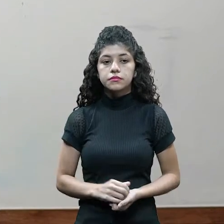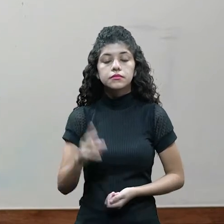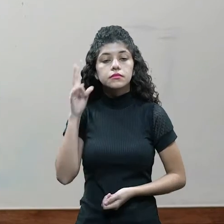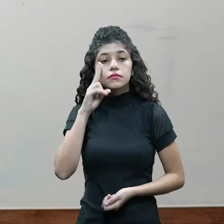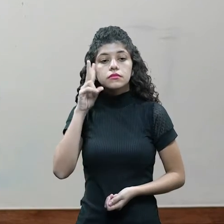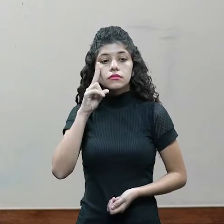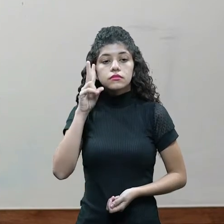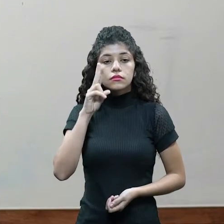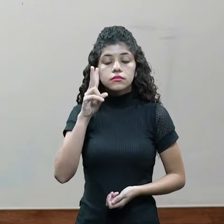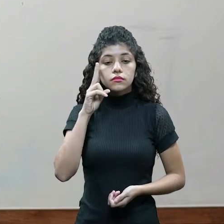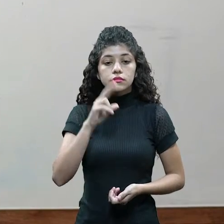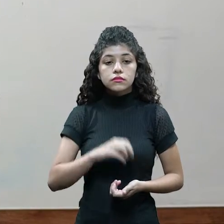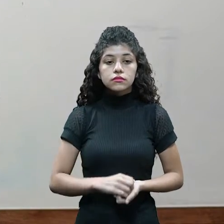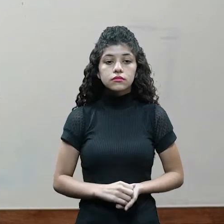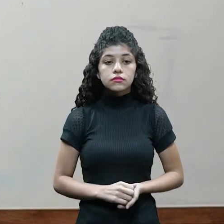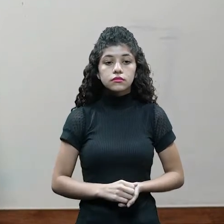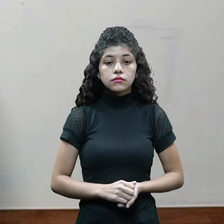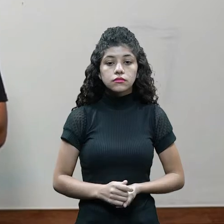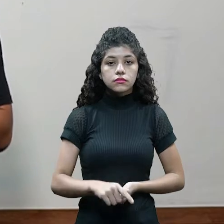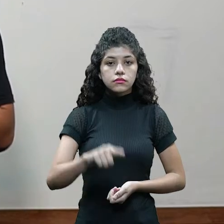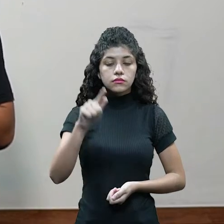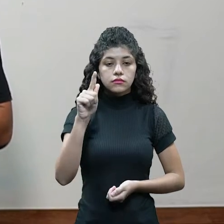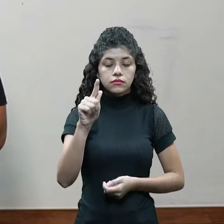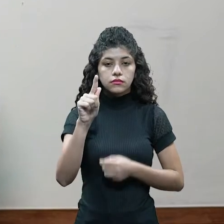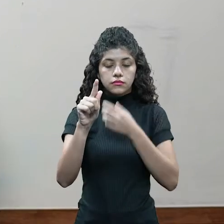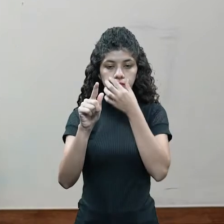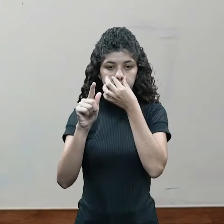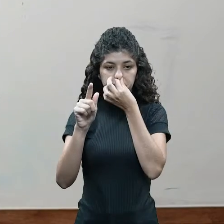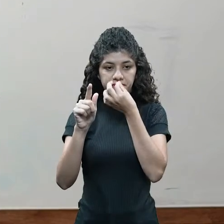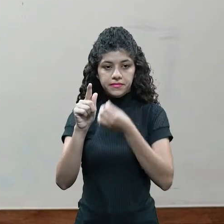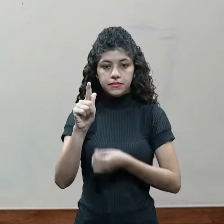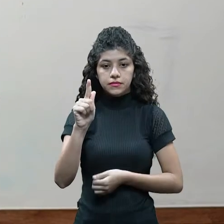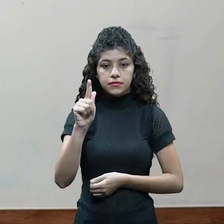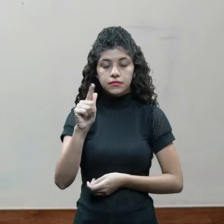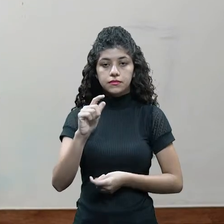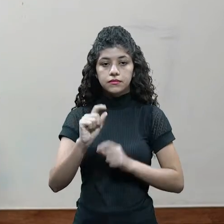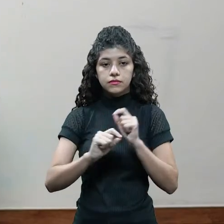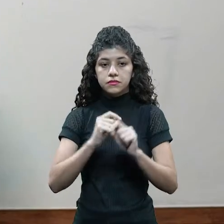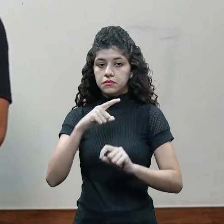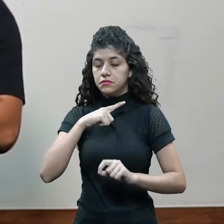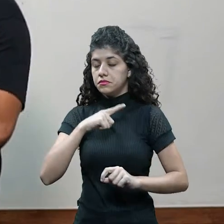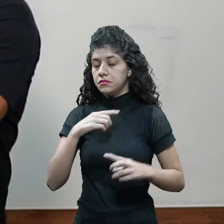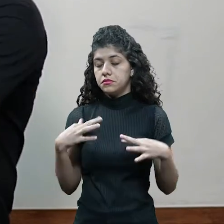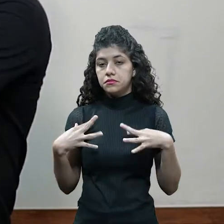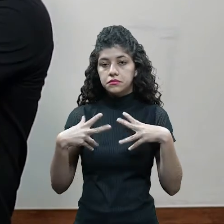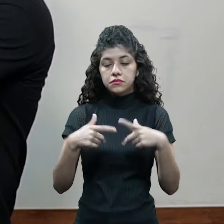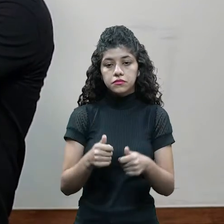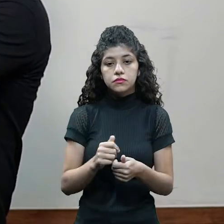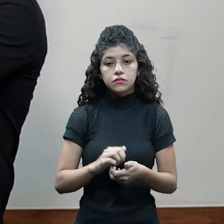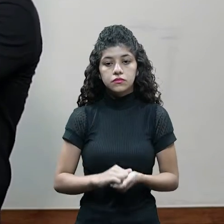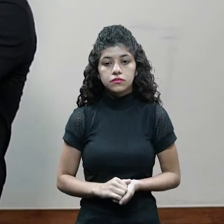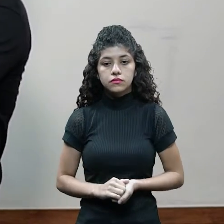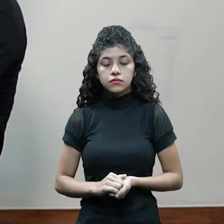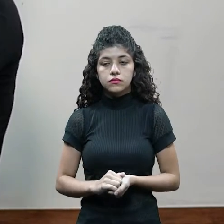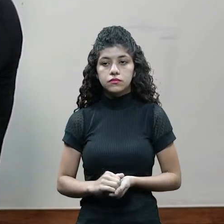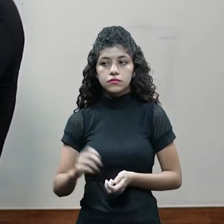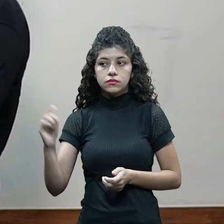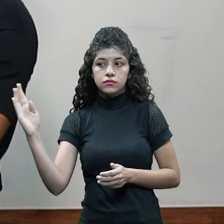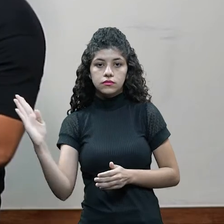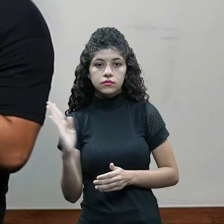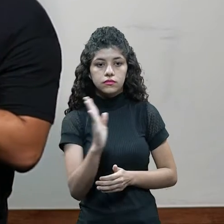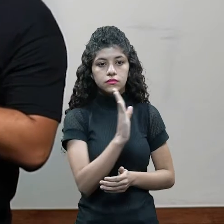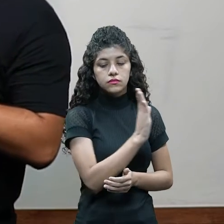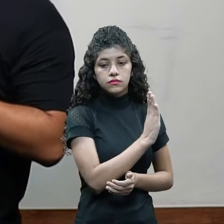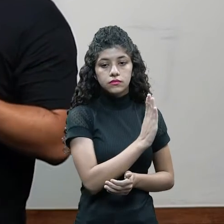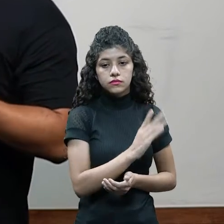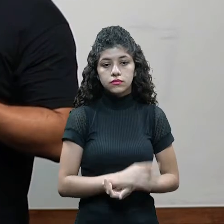Lembrando, a unidade de referência é o grama, G. Vocês podem reparar que o G ele está presente em tudo. Então, se eu for de lá para cá,